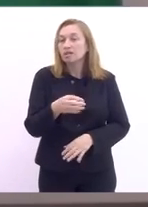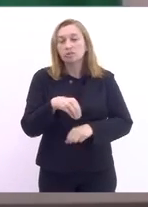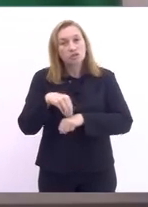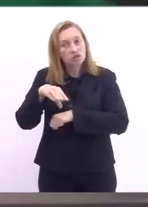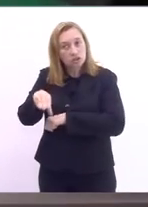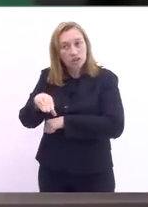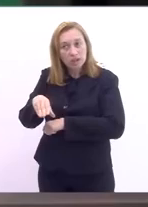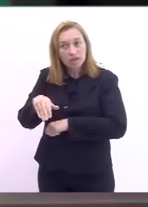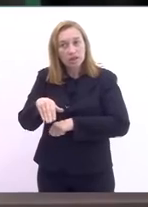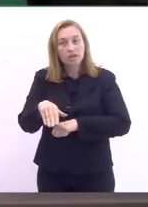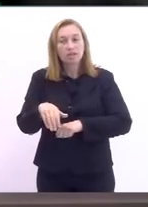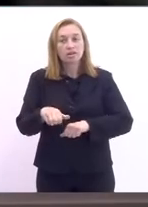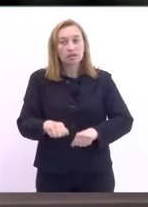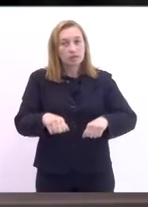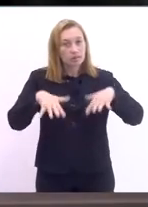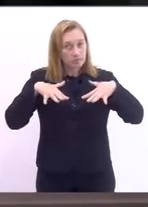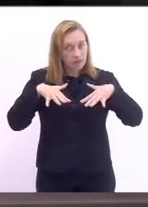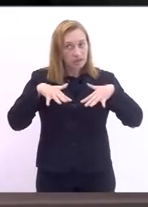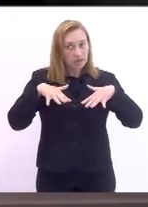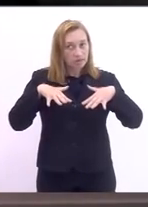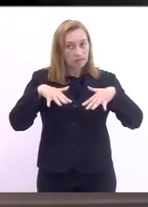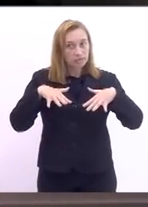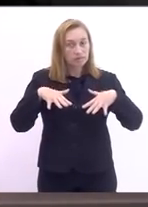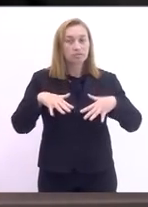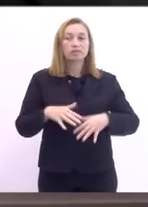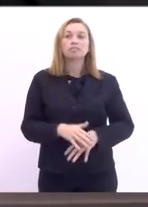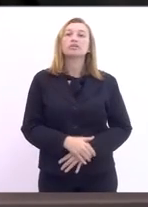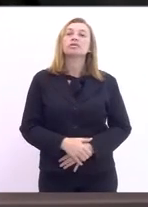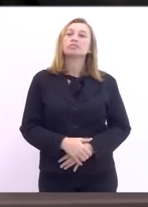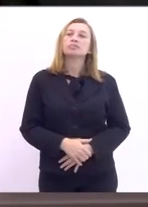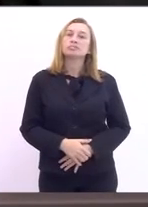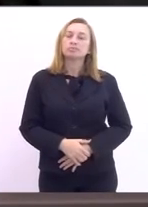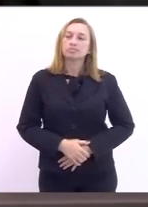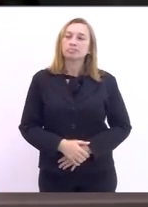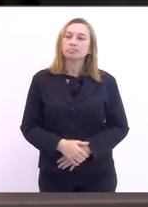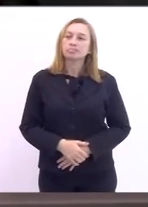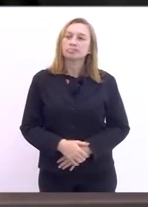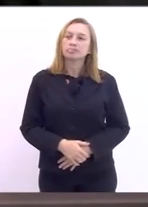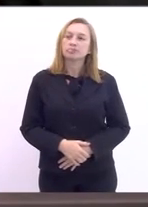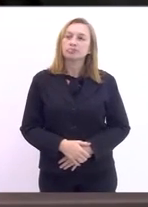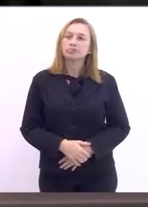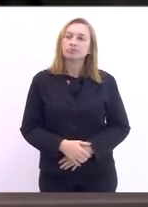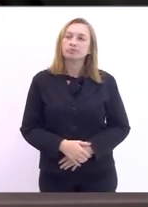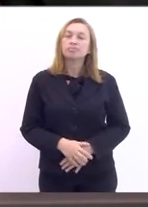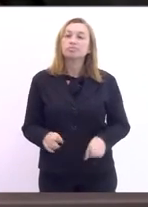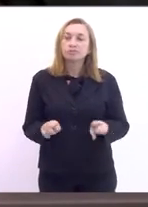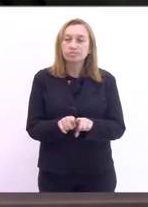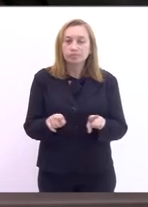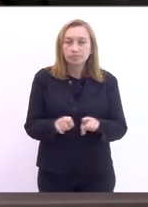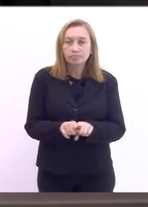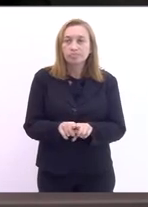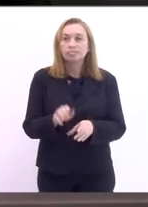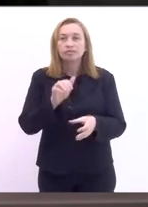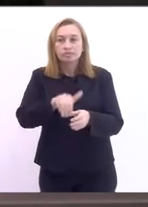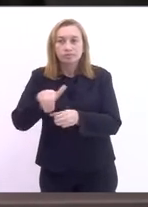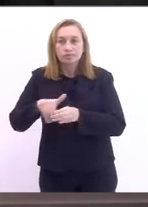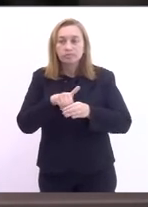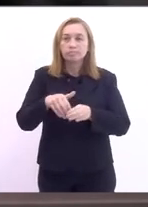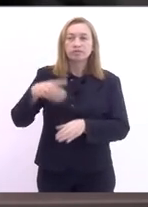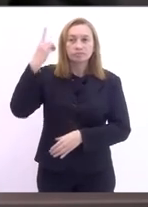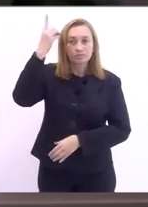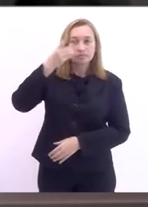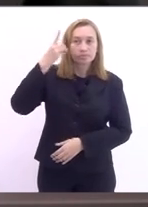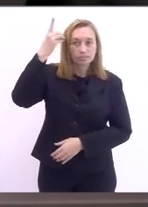destacarei essas ressalvas em plenário. Também acaba de votar o